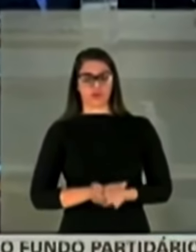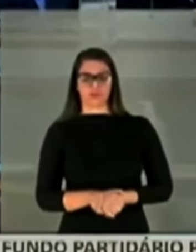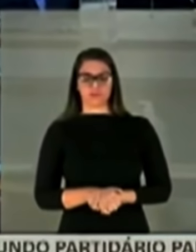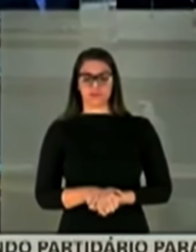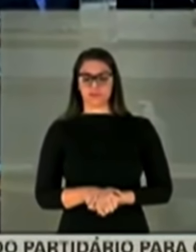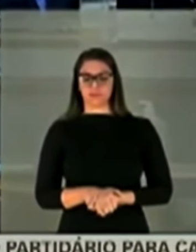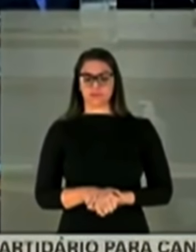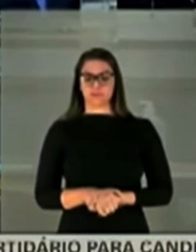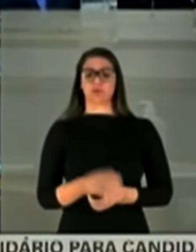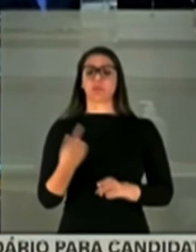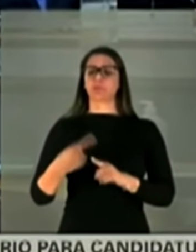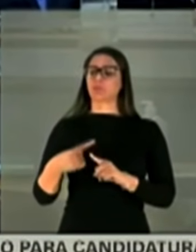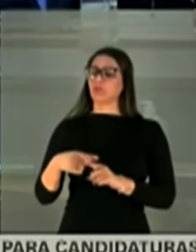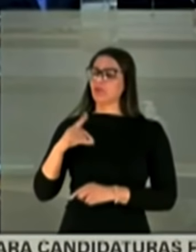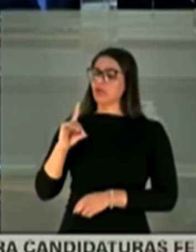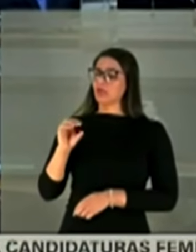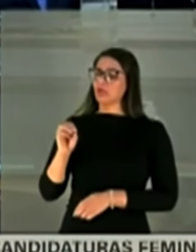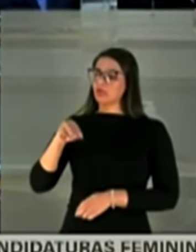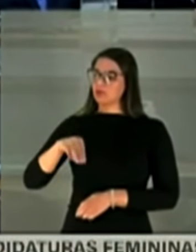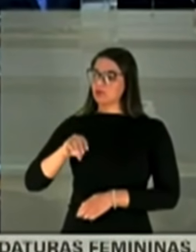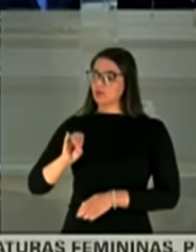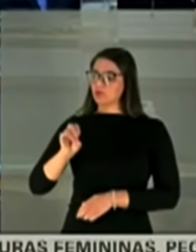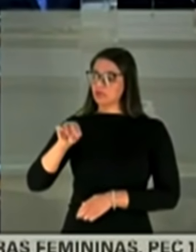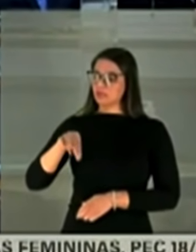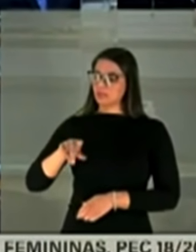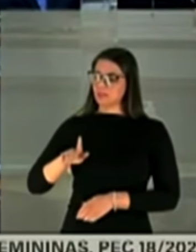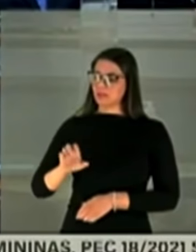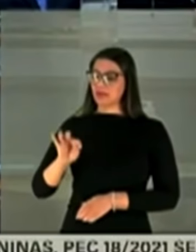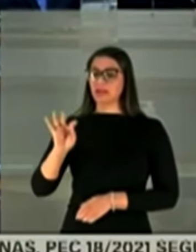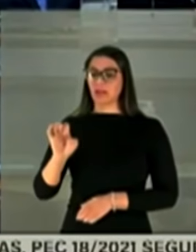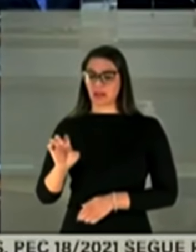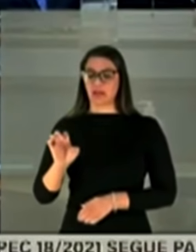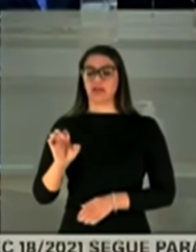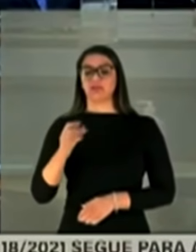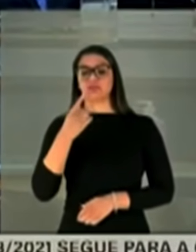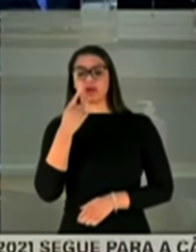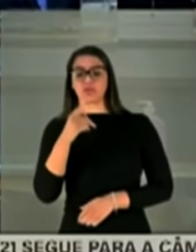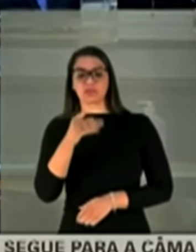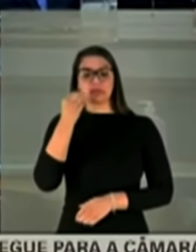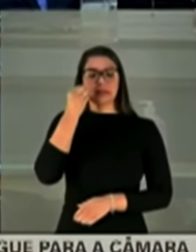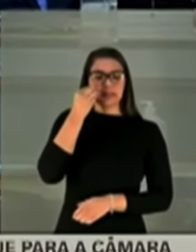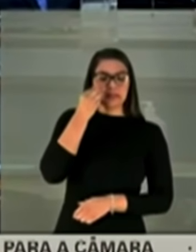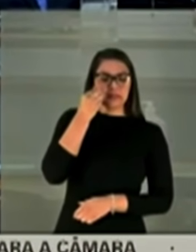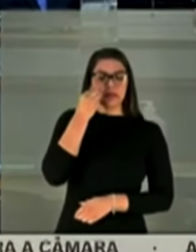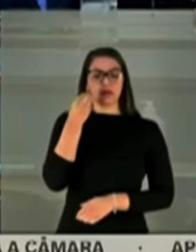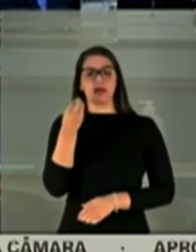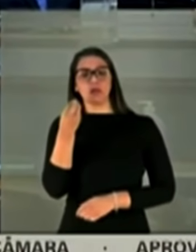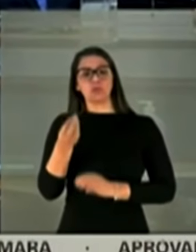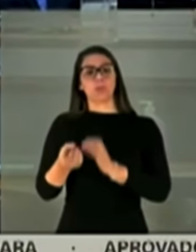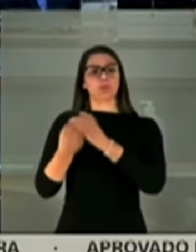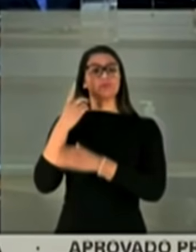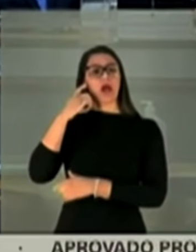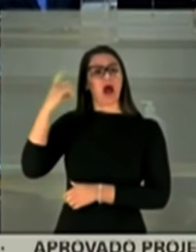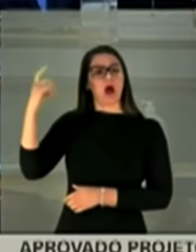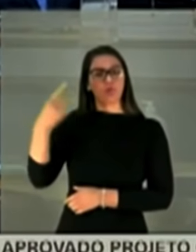por que o Dominguete implicaria, Vossa Senhoria, na tentativa de reproduzir esse áudio